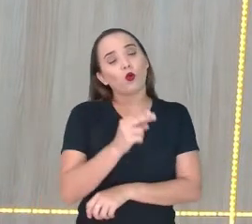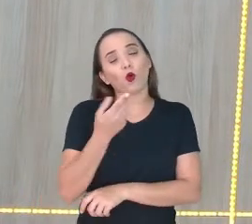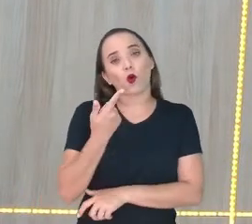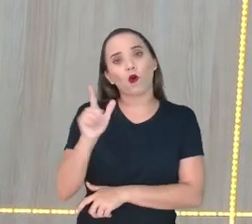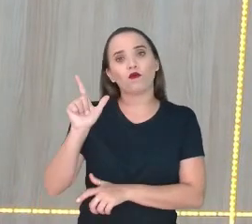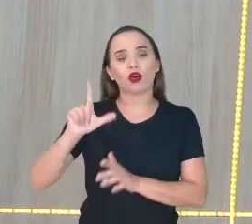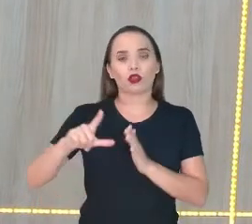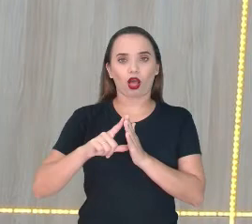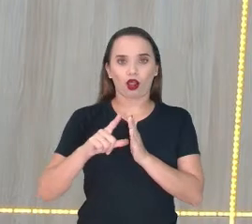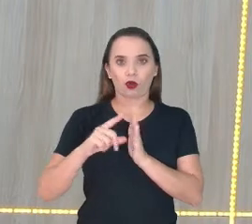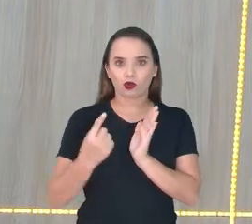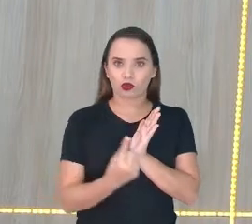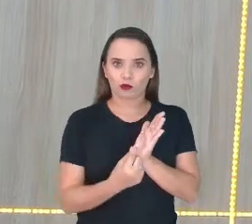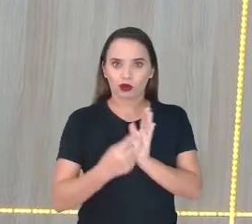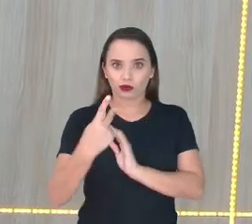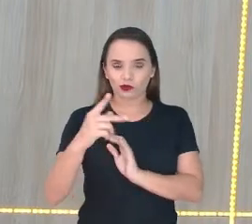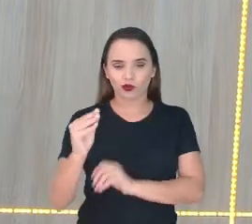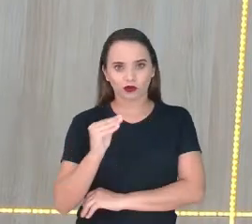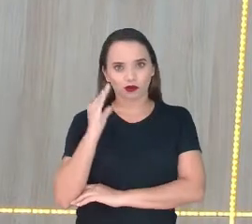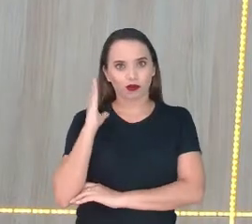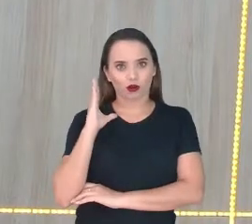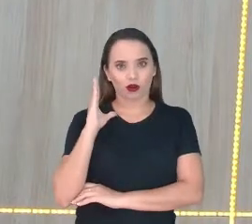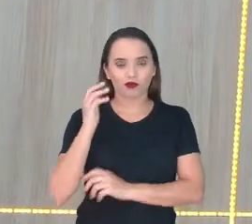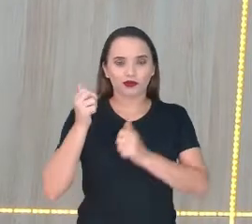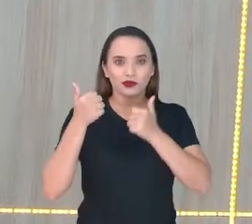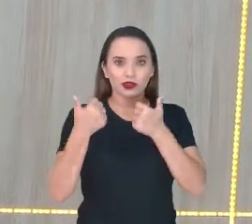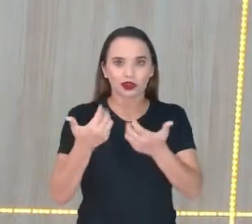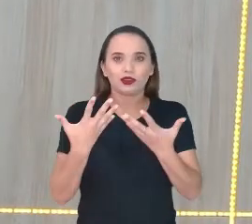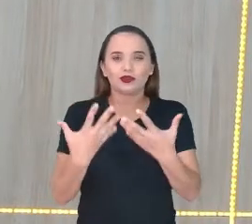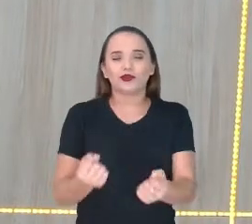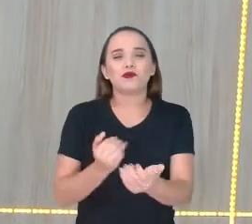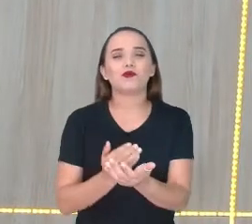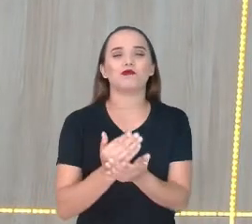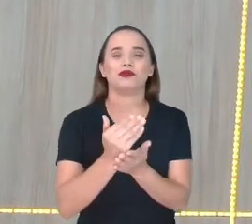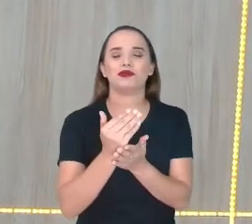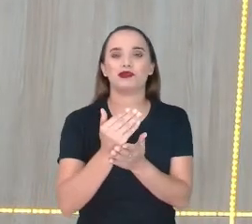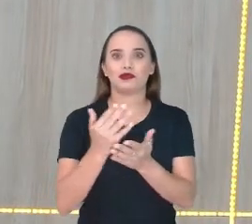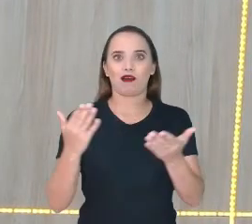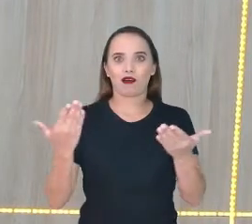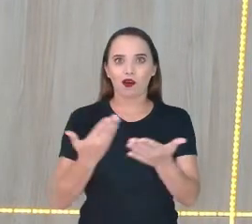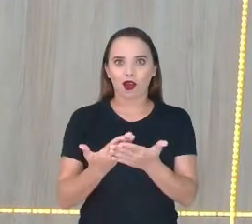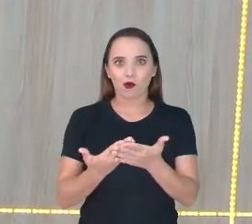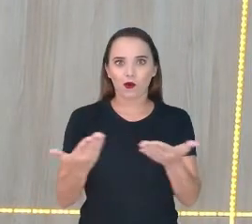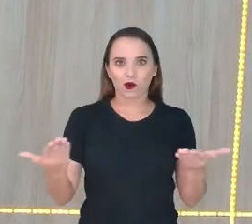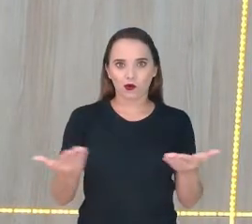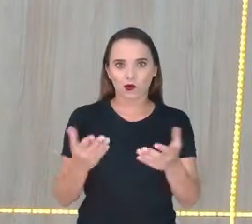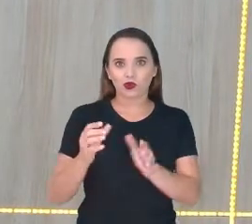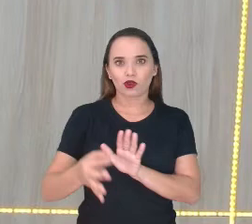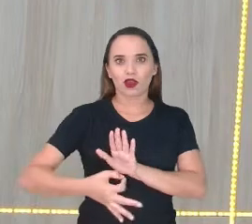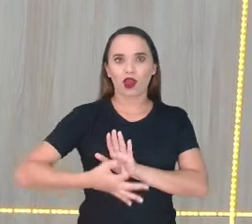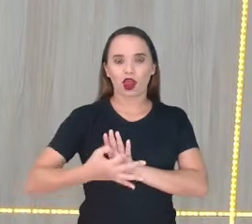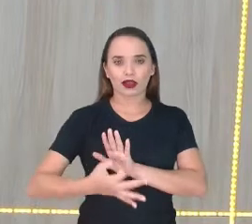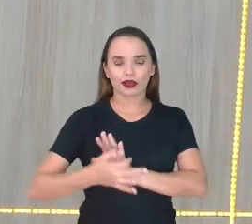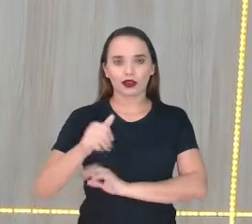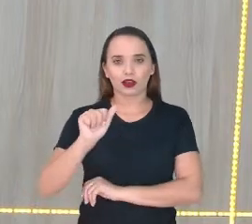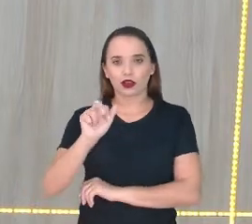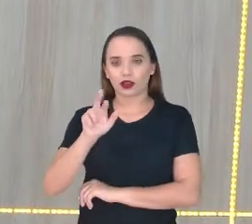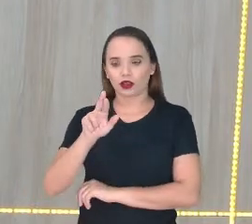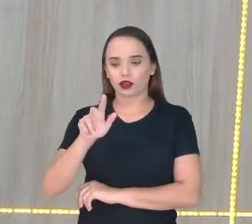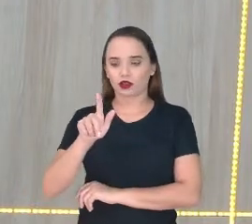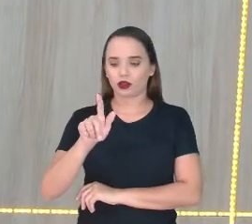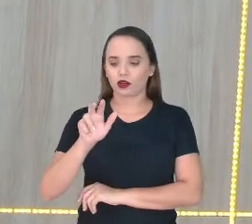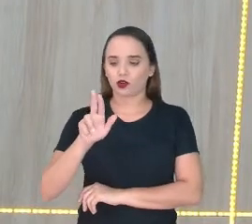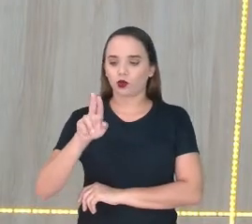aplicativo. Tá, vamos começar. A aula de hoje é argumento. E aí, mesmo que vocês não saibam me